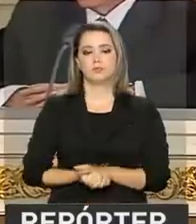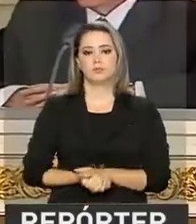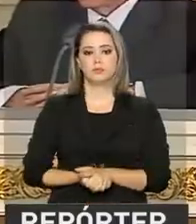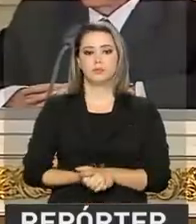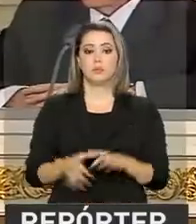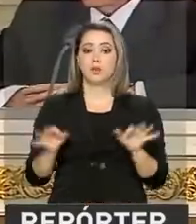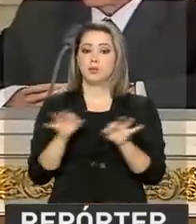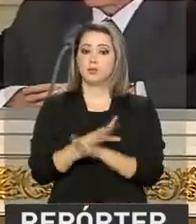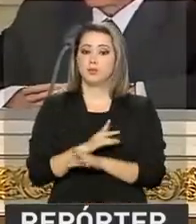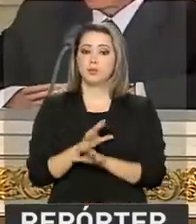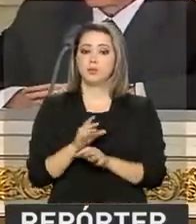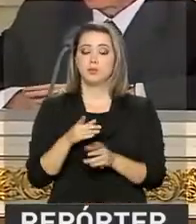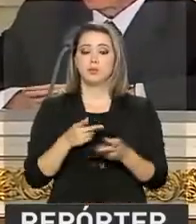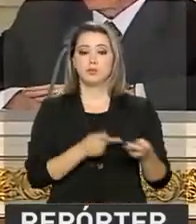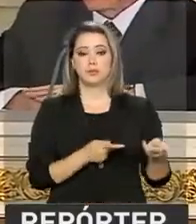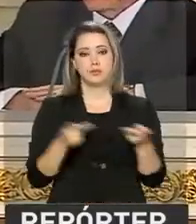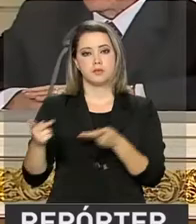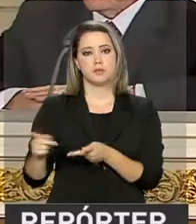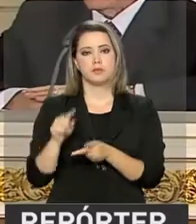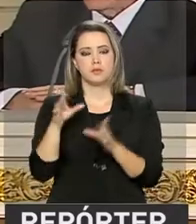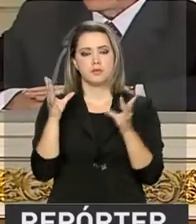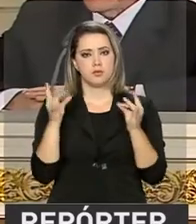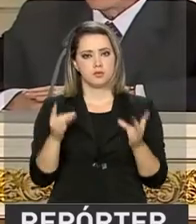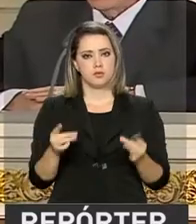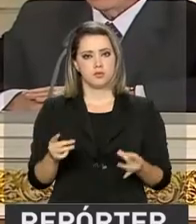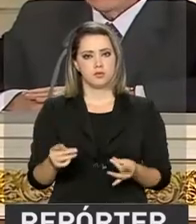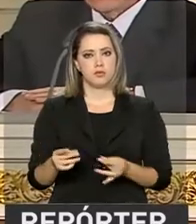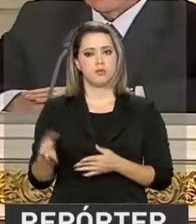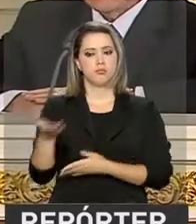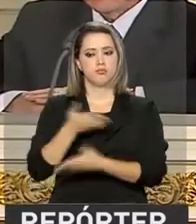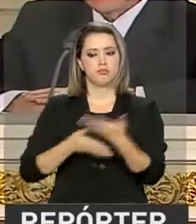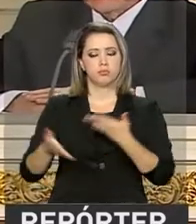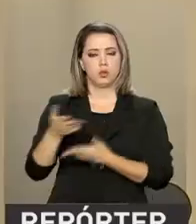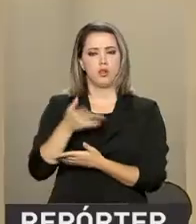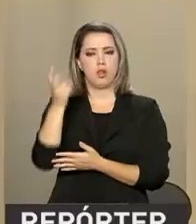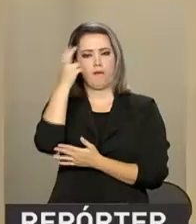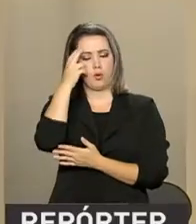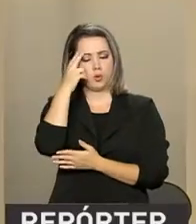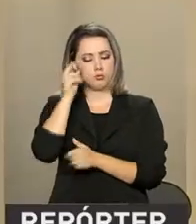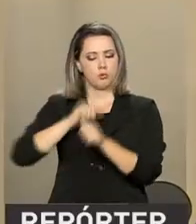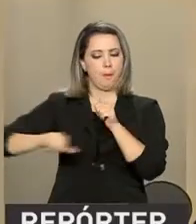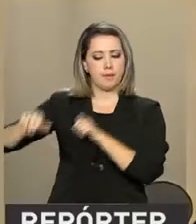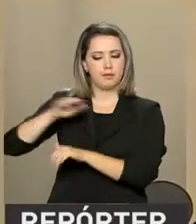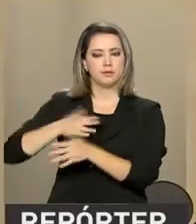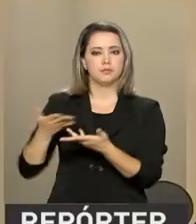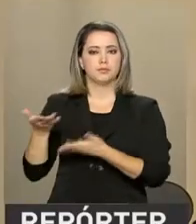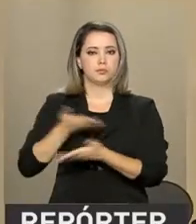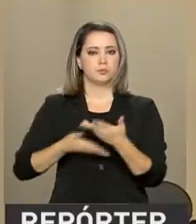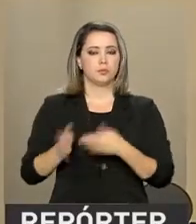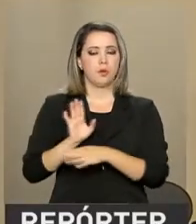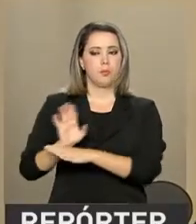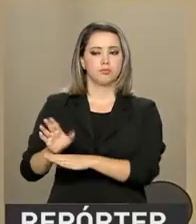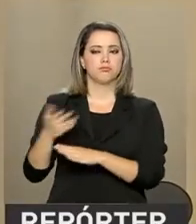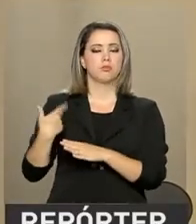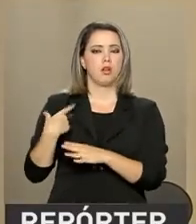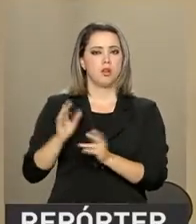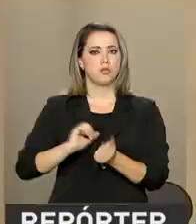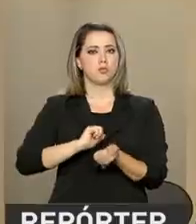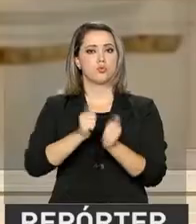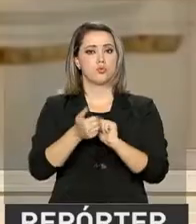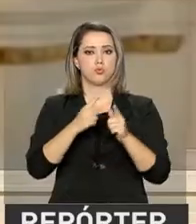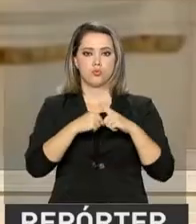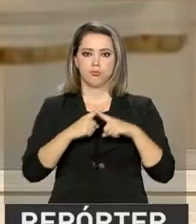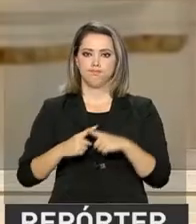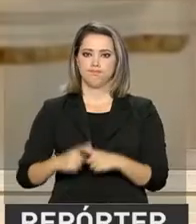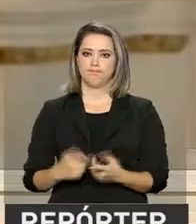encerrando a visita a moscou ele destacou o intercâmbio cultural entre brasil e rússia ea cooperação na organização de grandes eventos esportivos